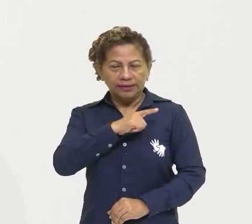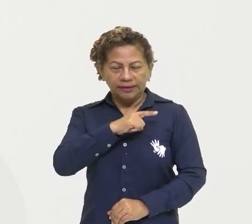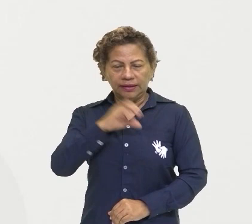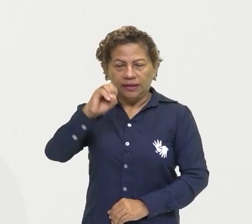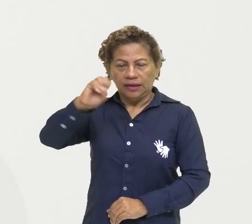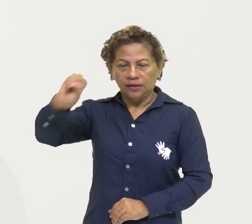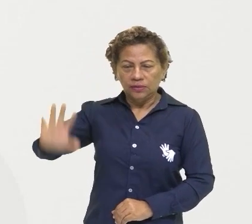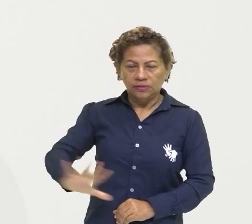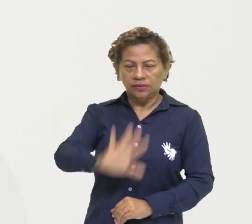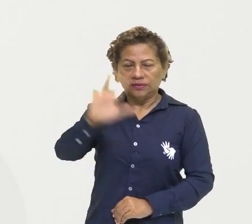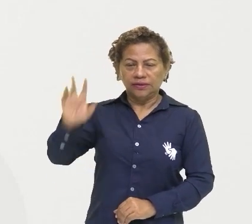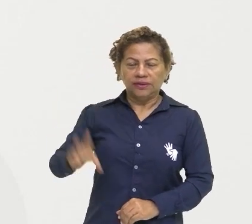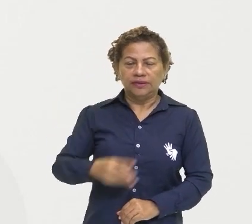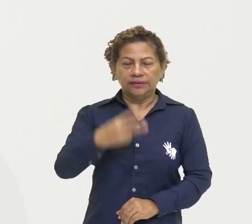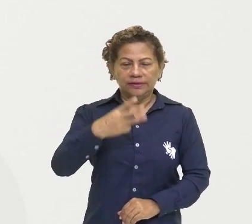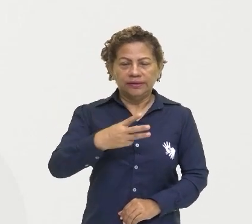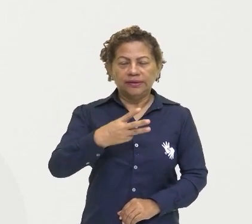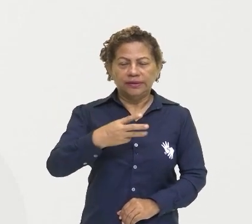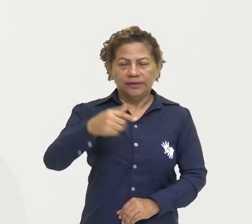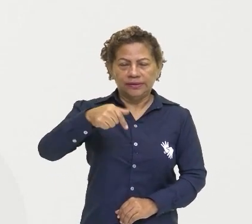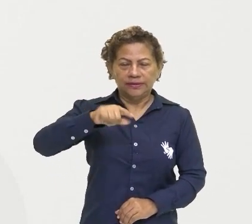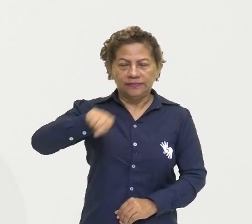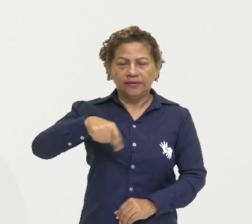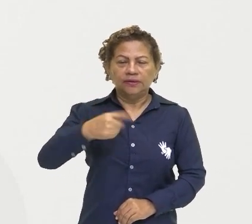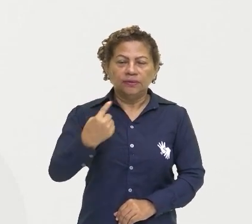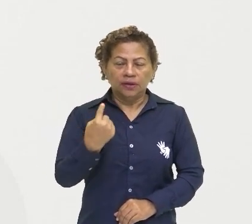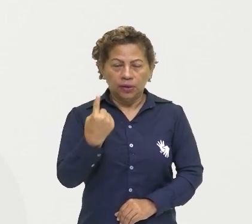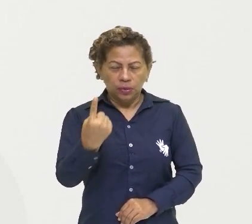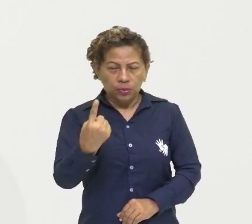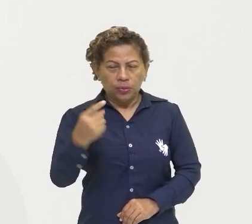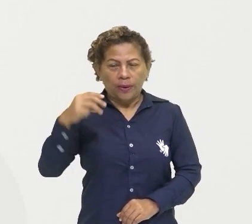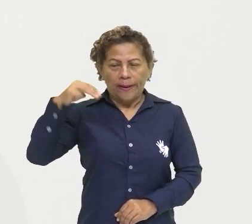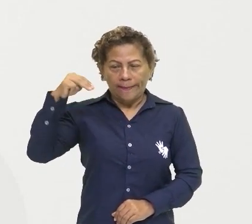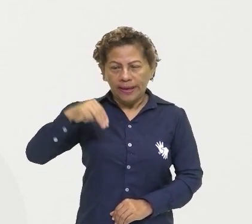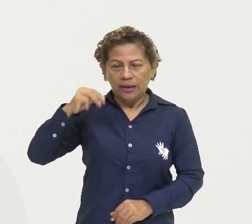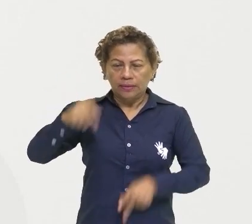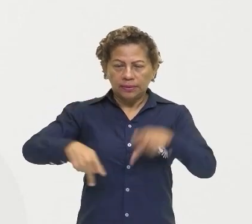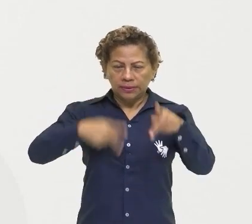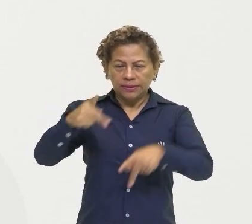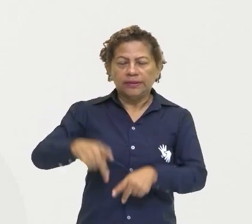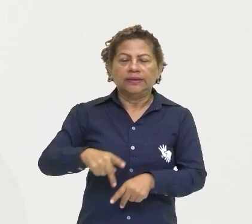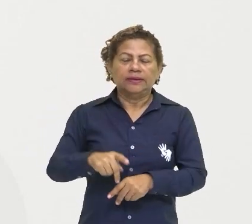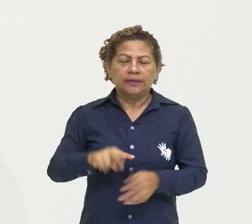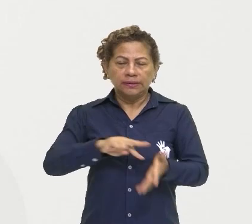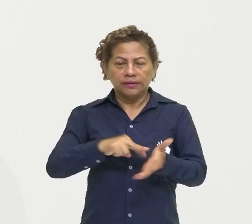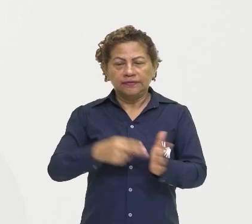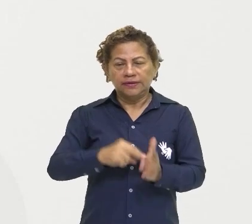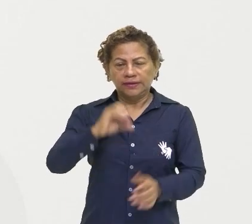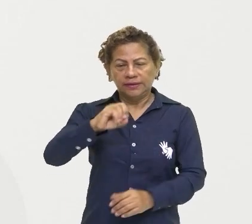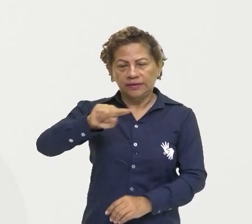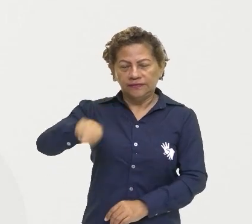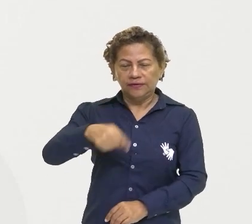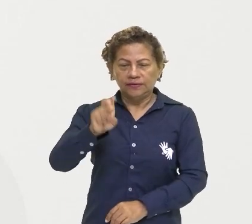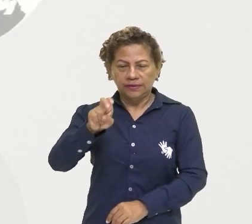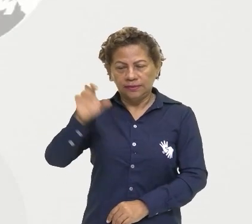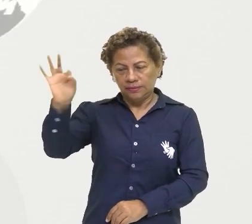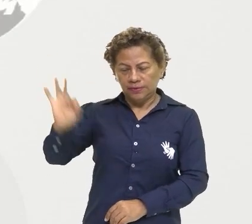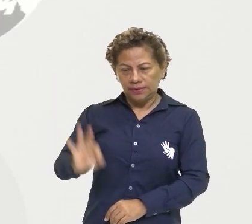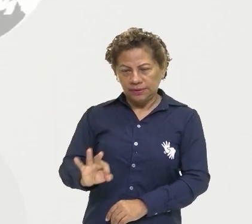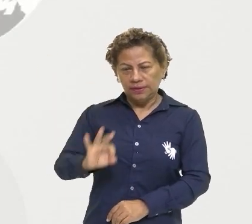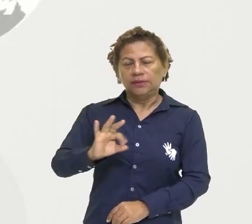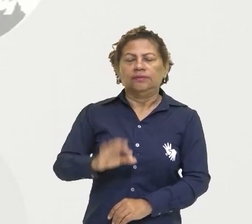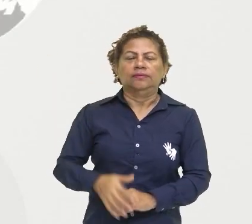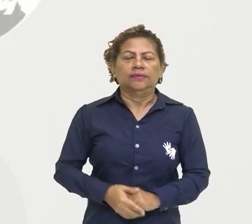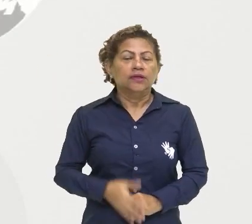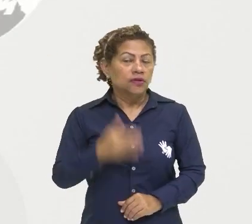de 37,1 milhões de habitantes. Isso equivale a 0,5% da população mundial. E aí a gente